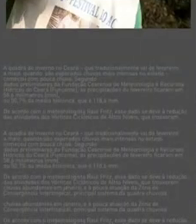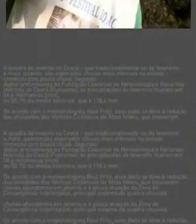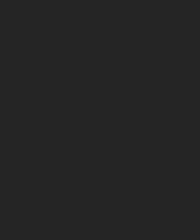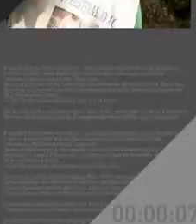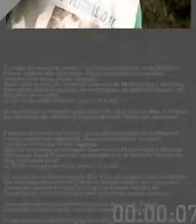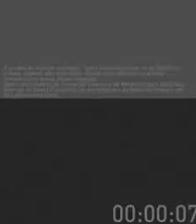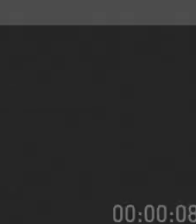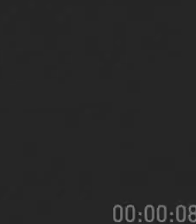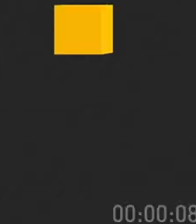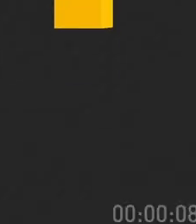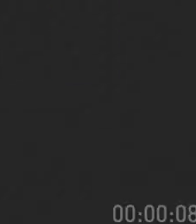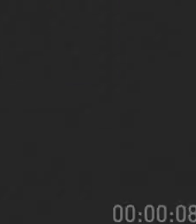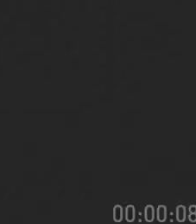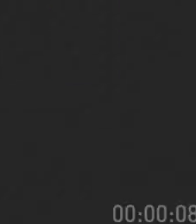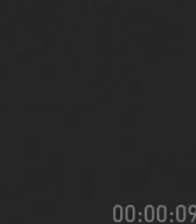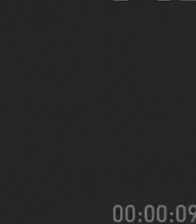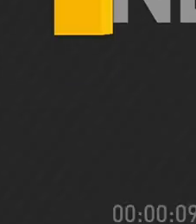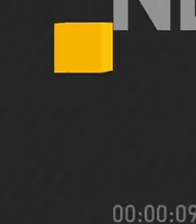ae